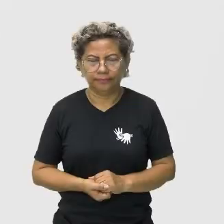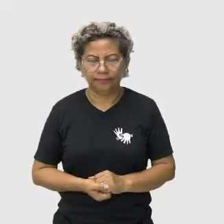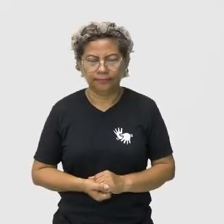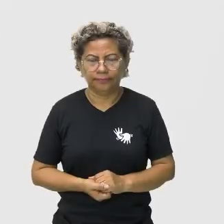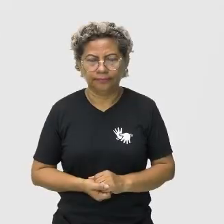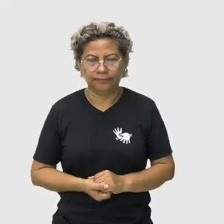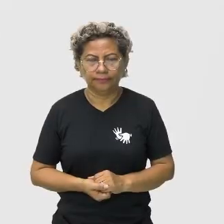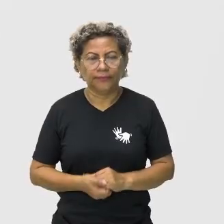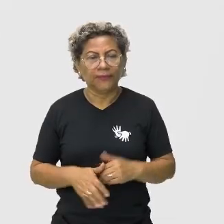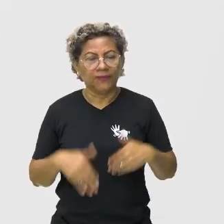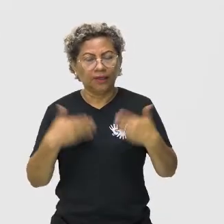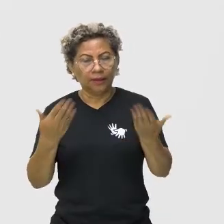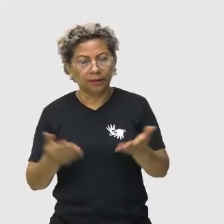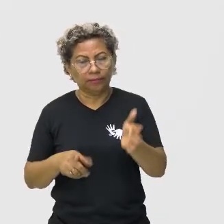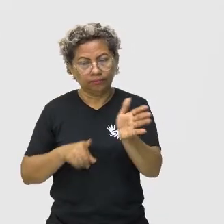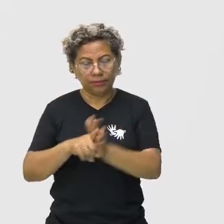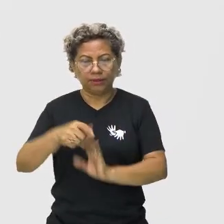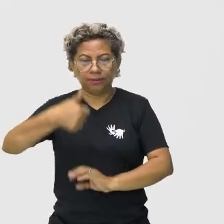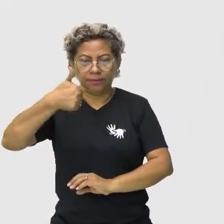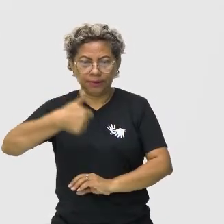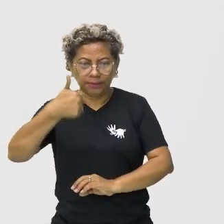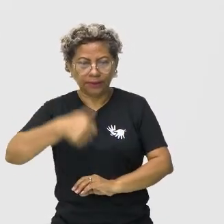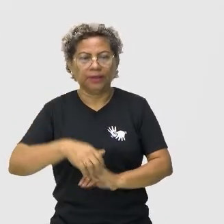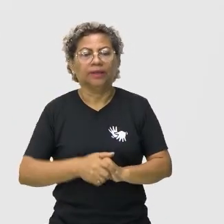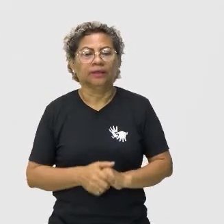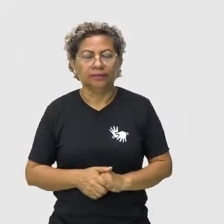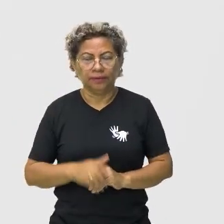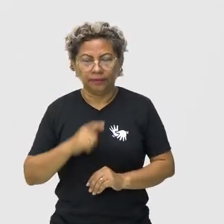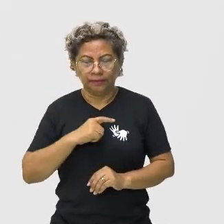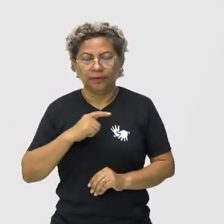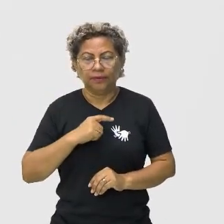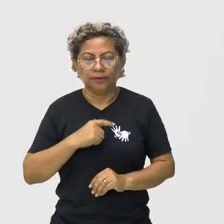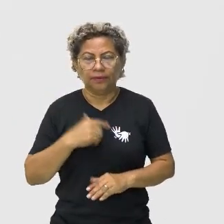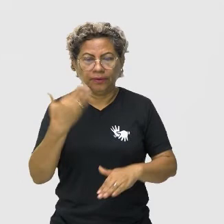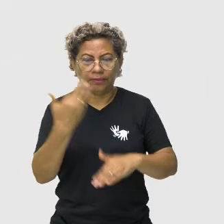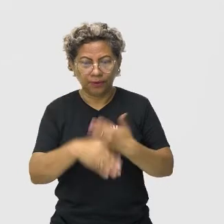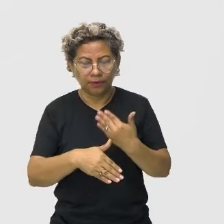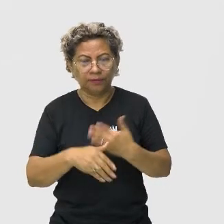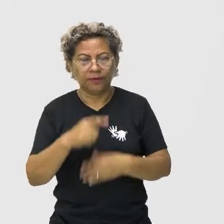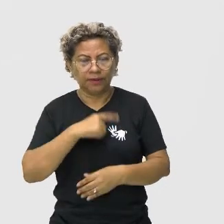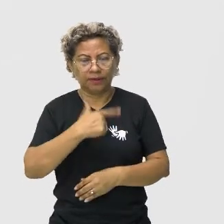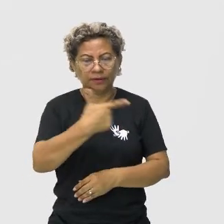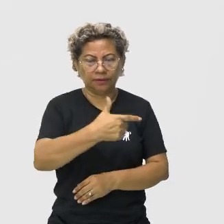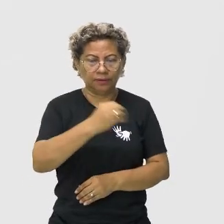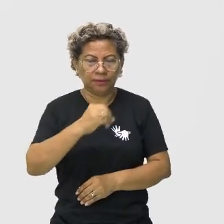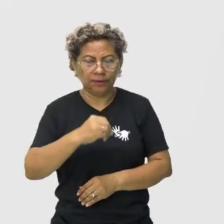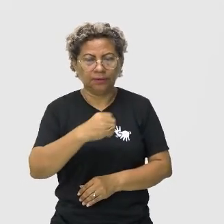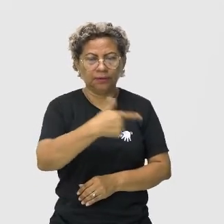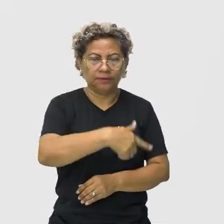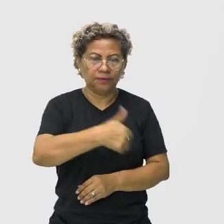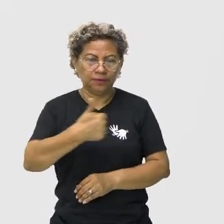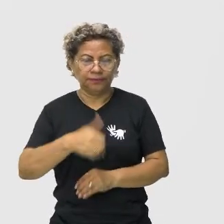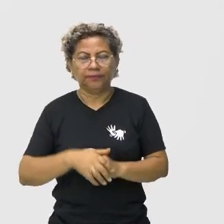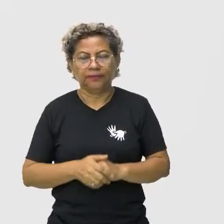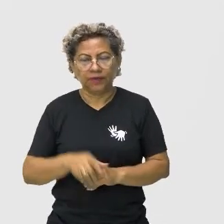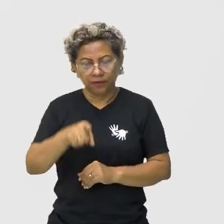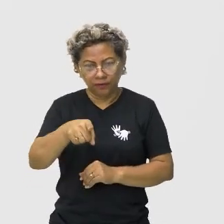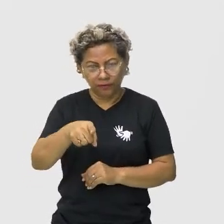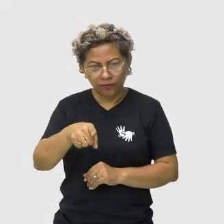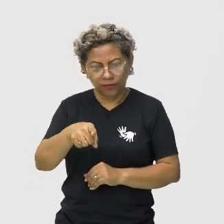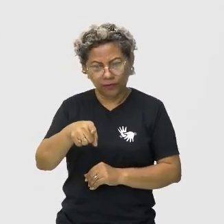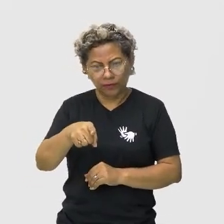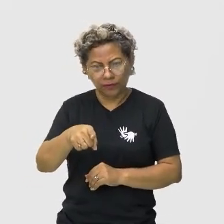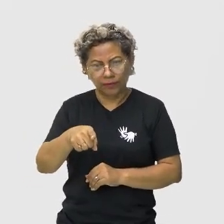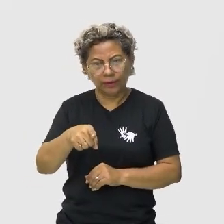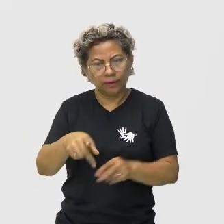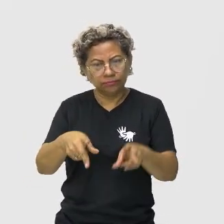Então, olha só, gente, a questão número 1 foi retirada do Brasil Escola no ano de 2021. Quero que vocês identifiquem o tipo de acordo que